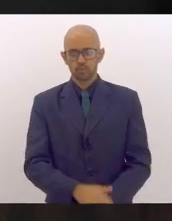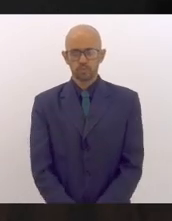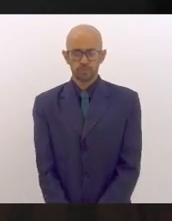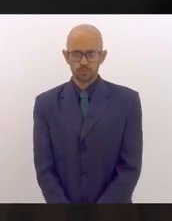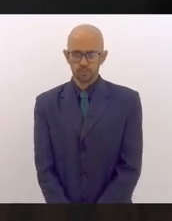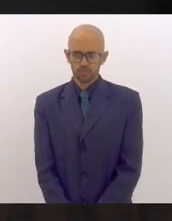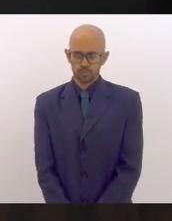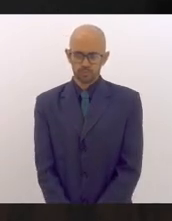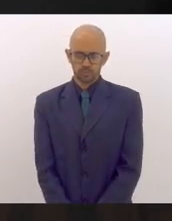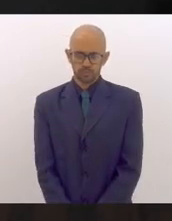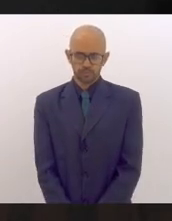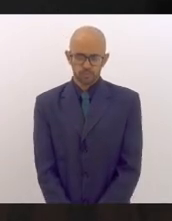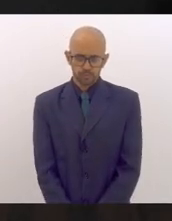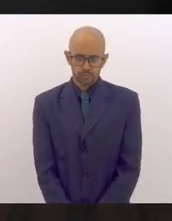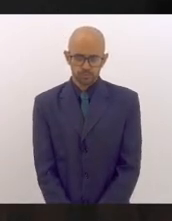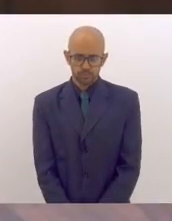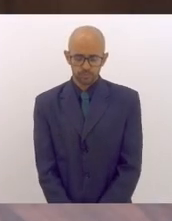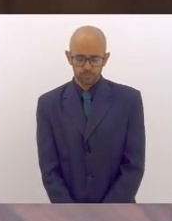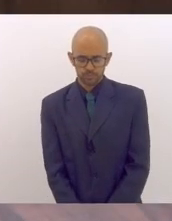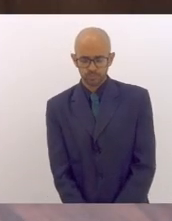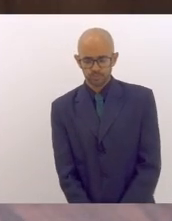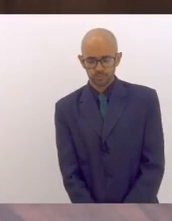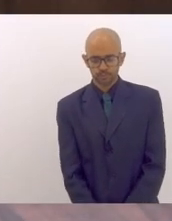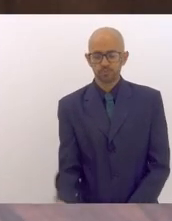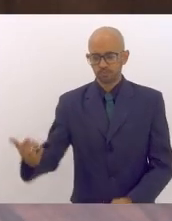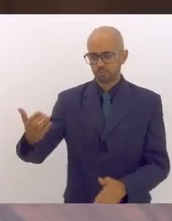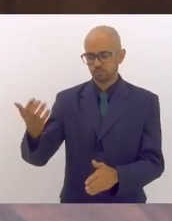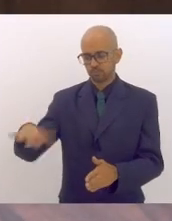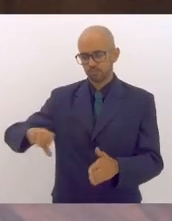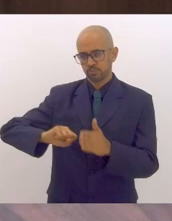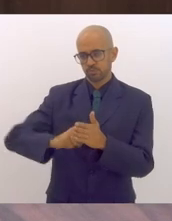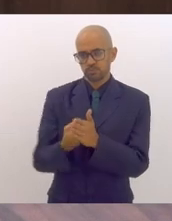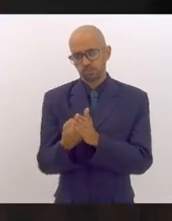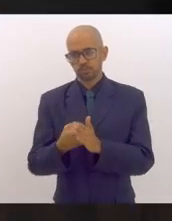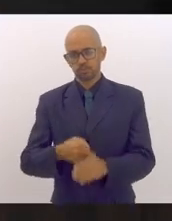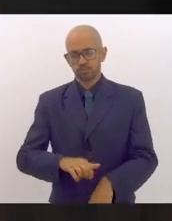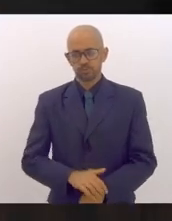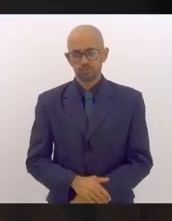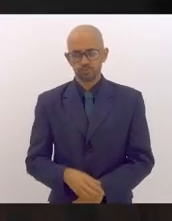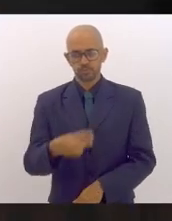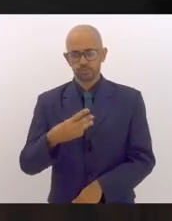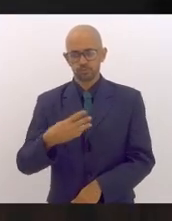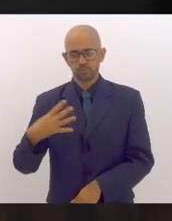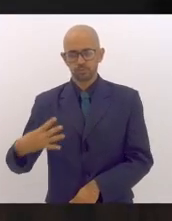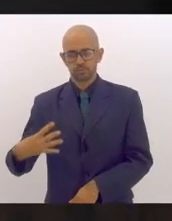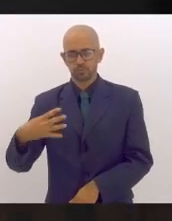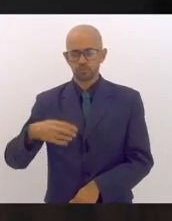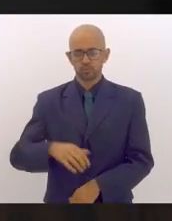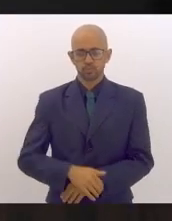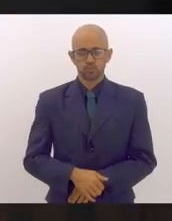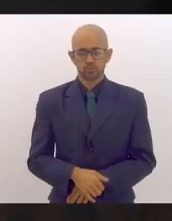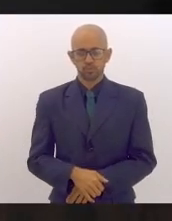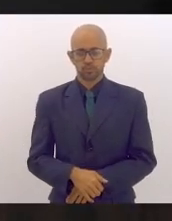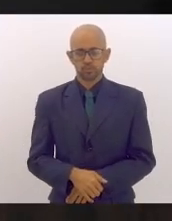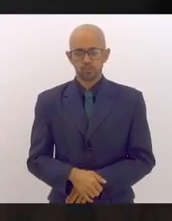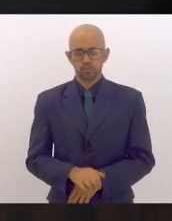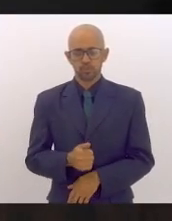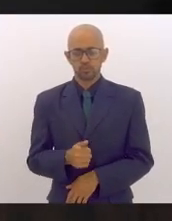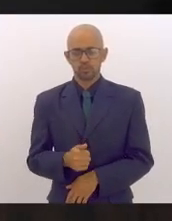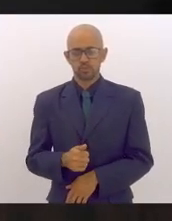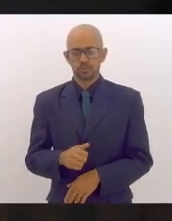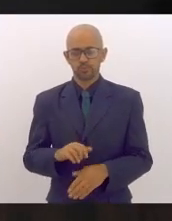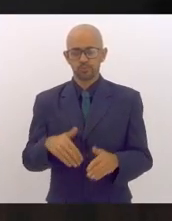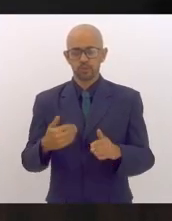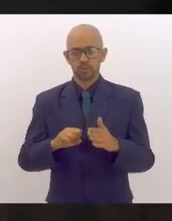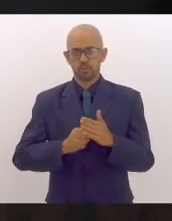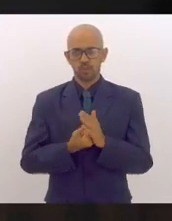Para emitir parecer, o nome do deputado Marcelo Dino. Pela derrubada, senhor presidente. 34º da pauta, veto